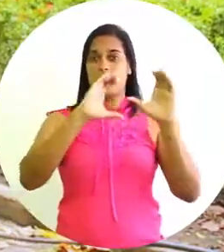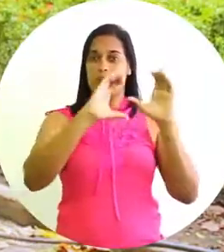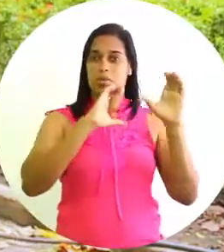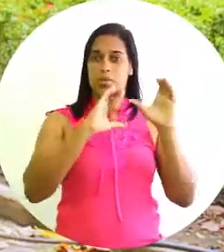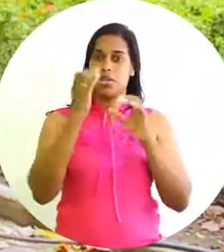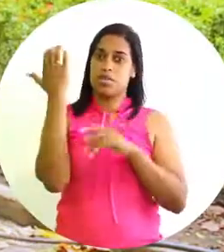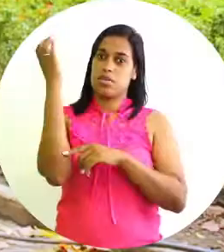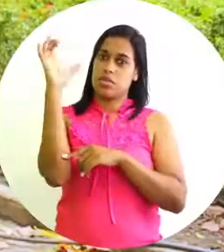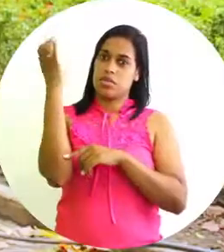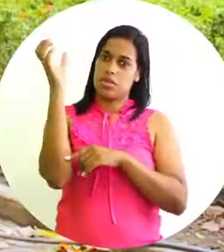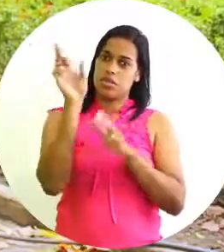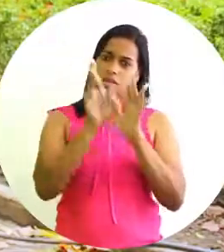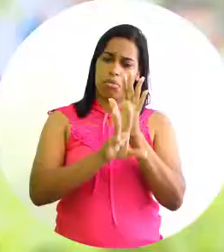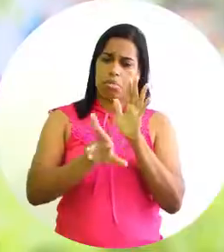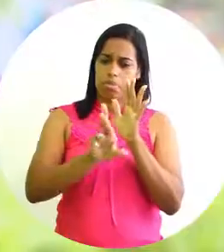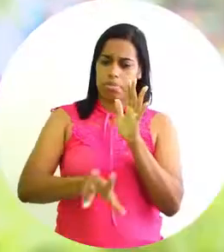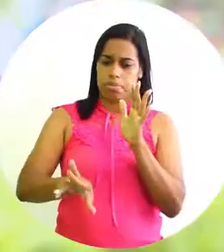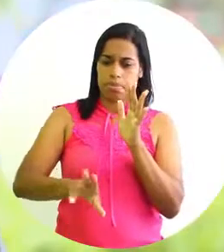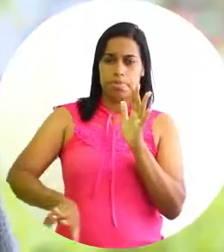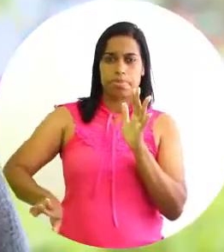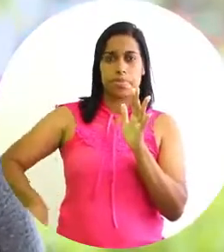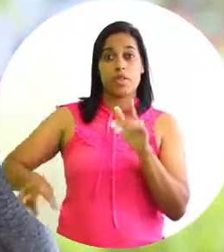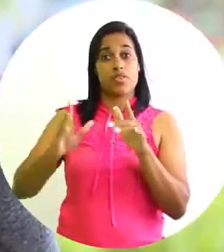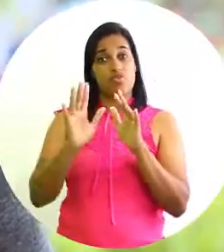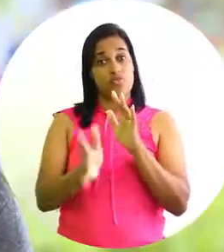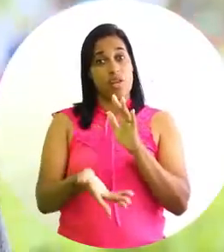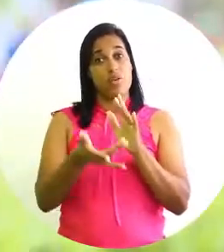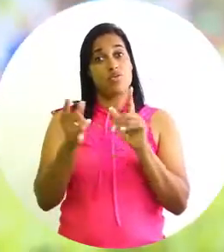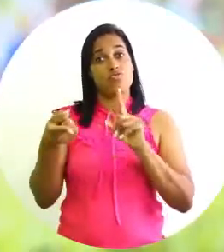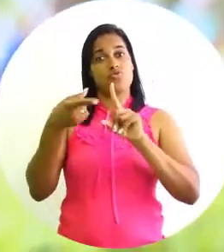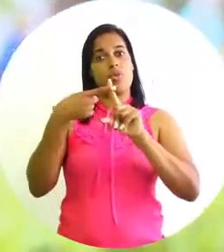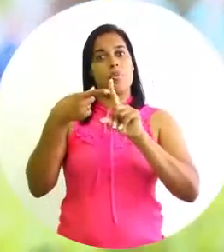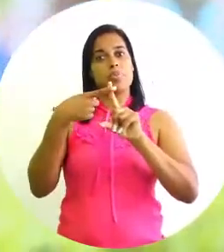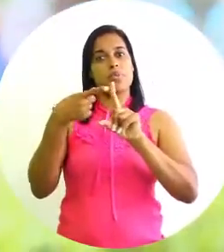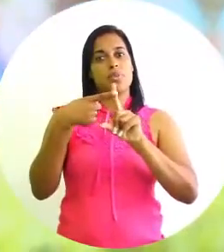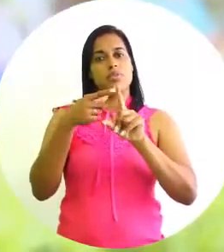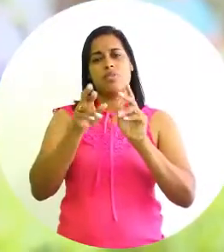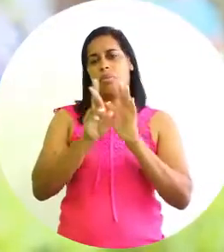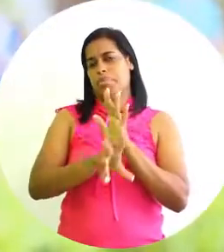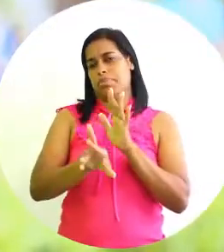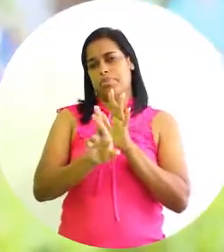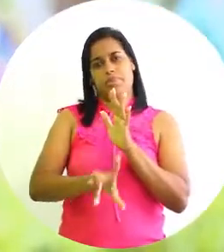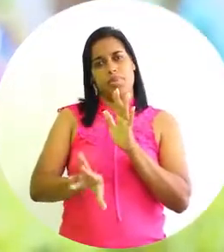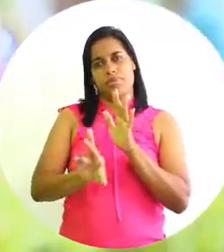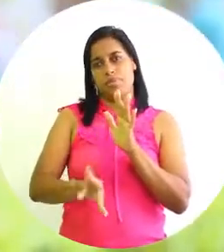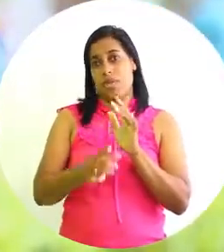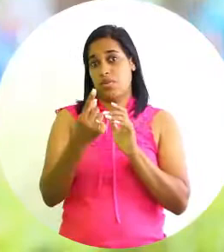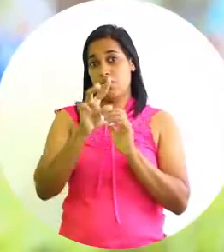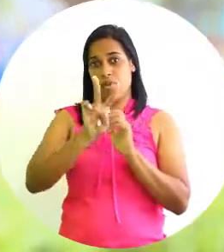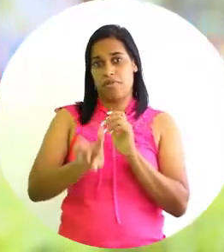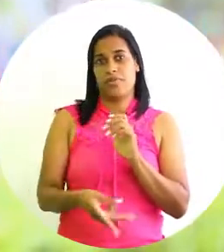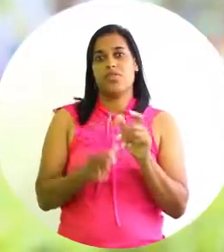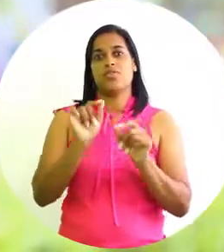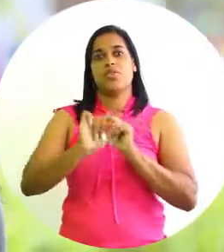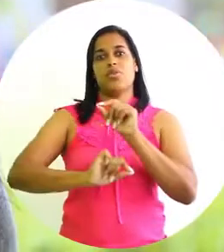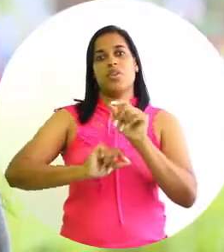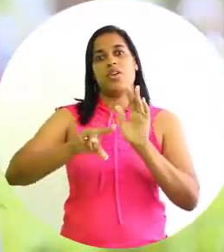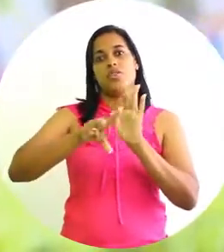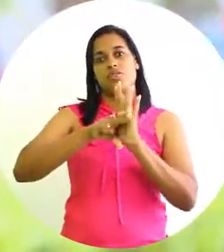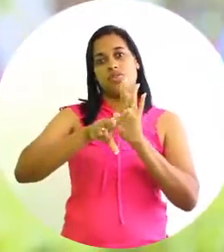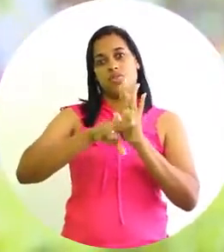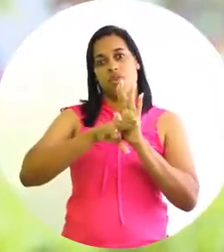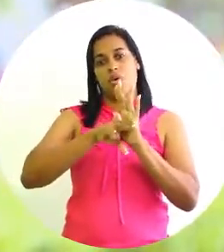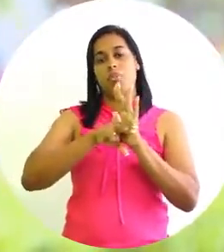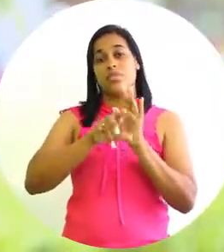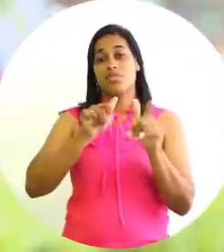científica e etc. Já os objetivos da normalização são muitos, uma vez que as normas técnicas